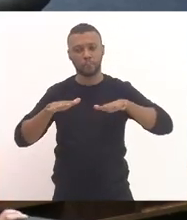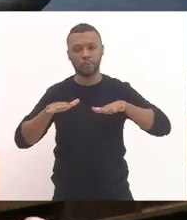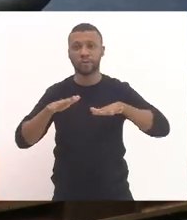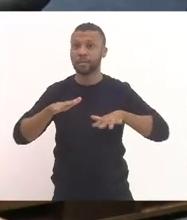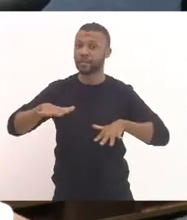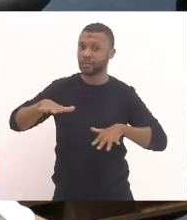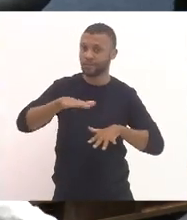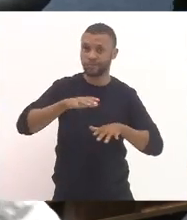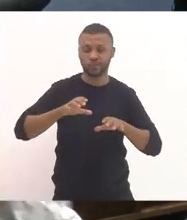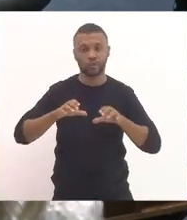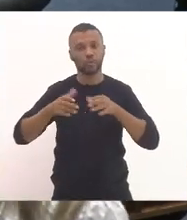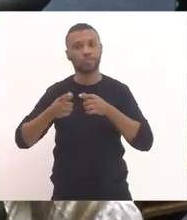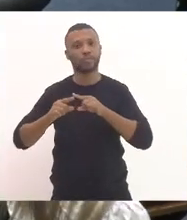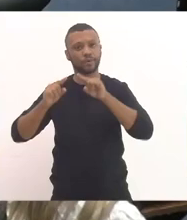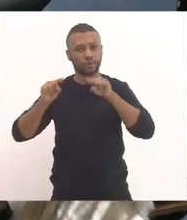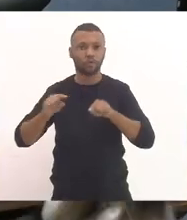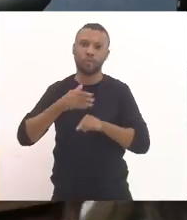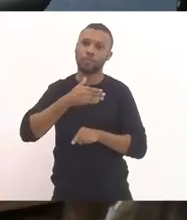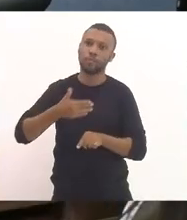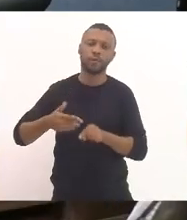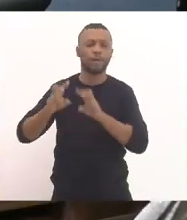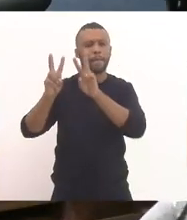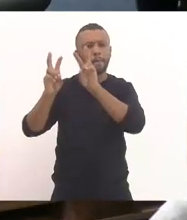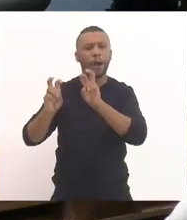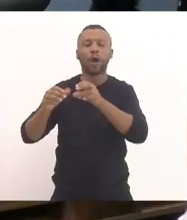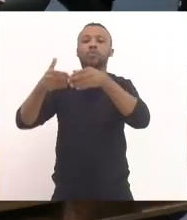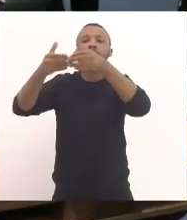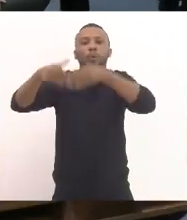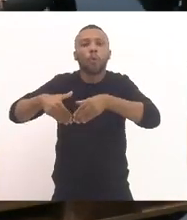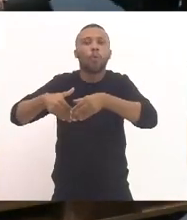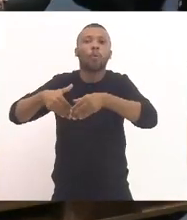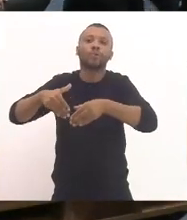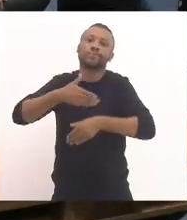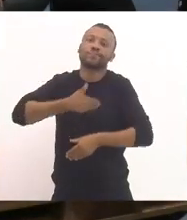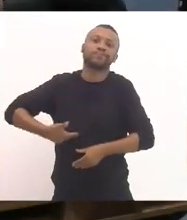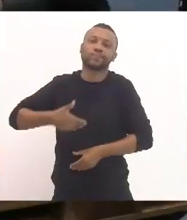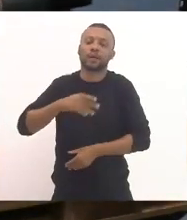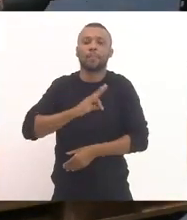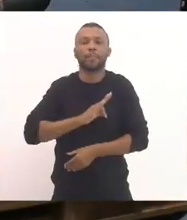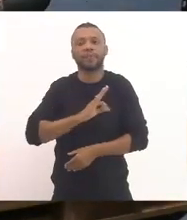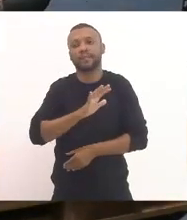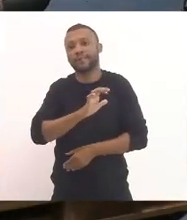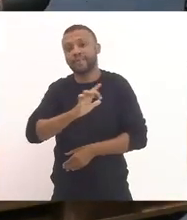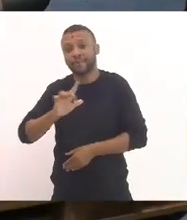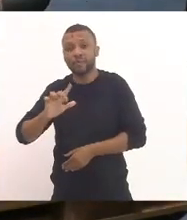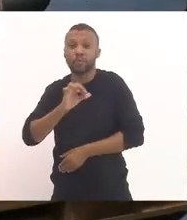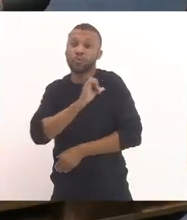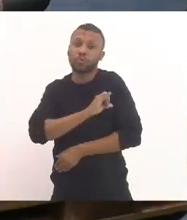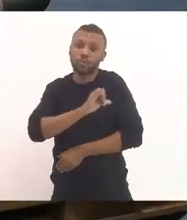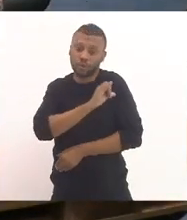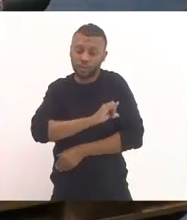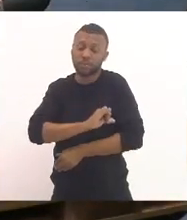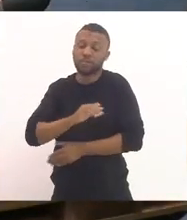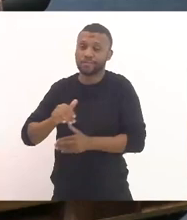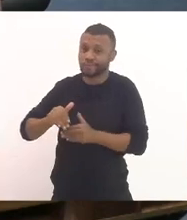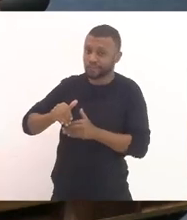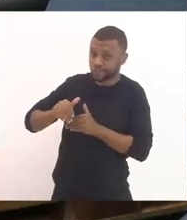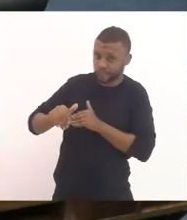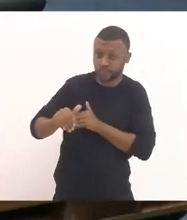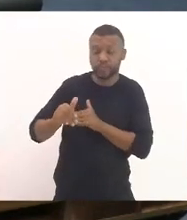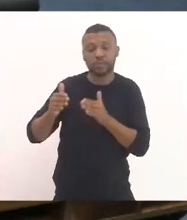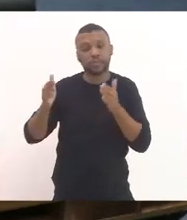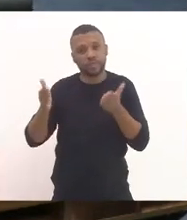no âmbito da comissão de servidores para tratar do concurso público da Polícia Civil do estado do Rio de Janeiro e desde já